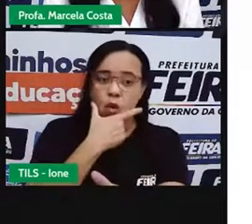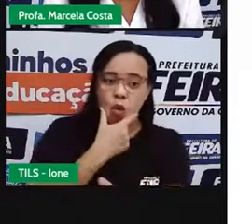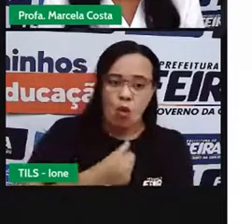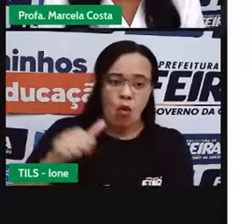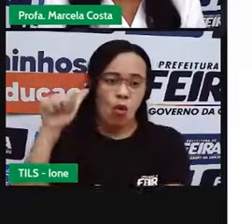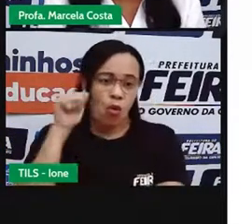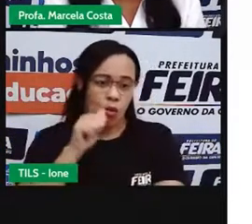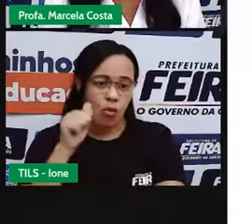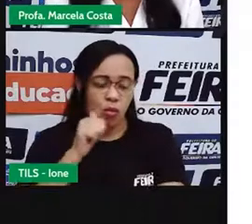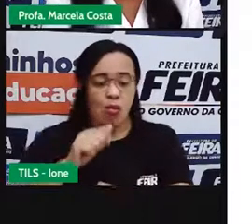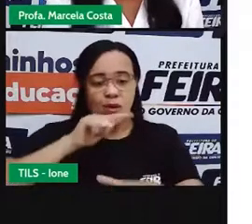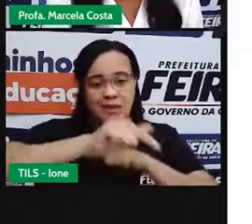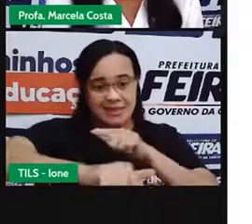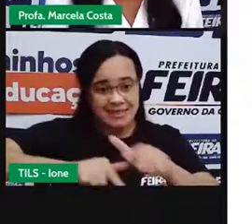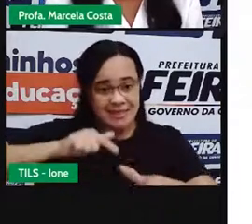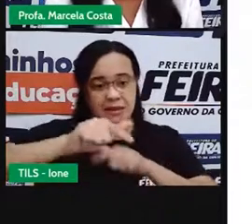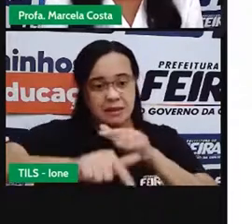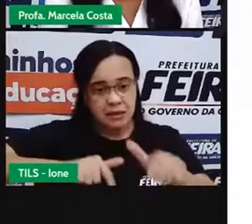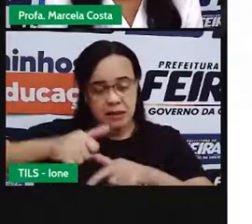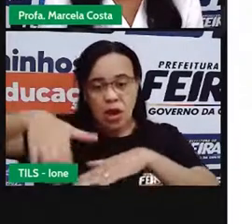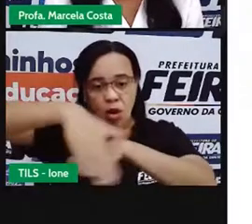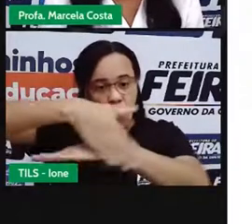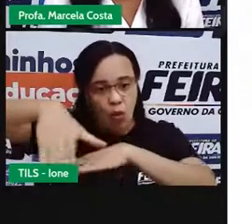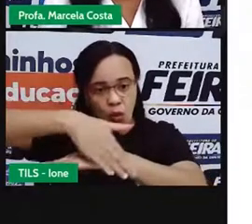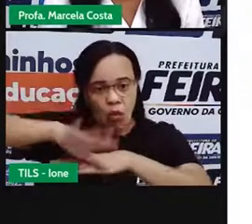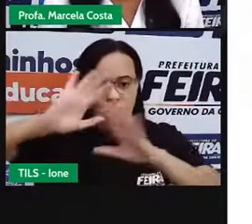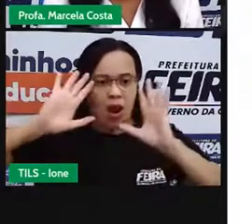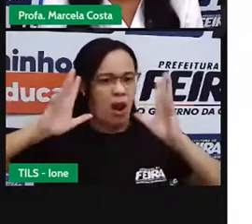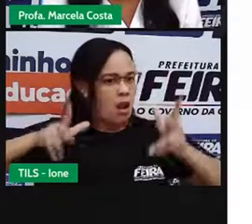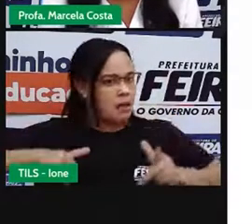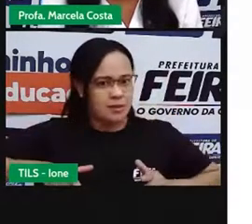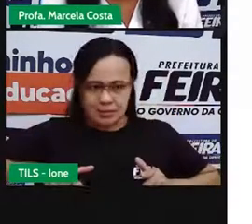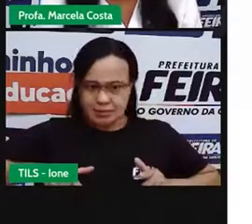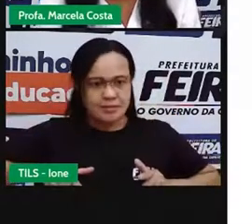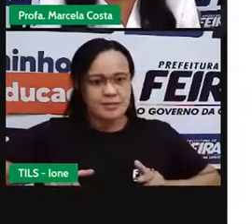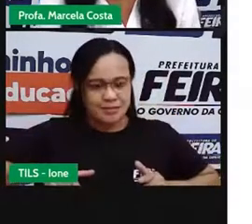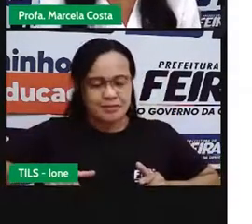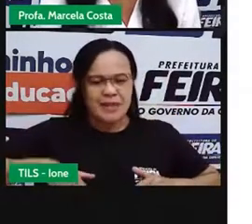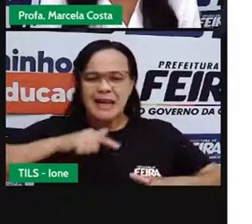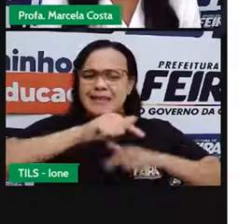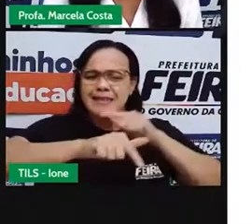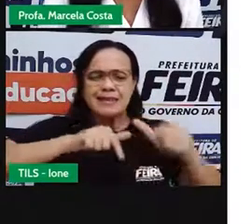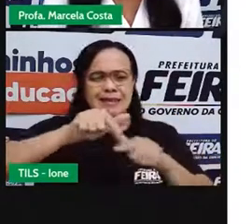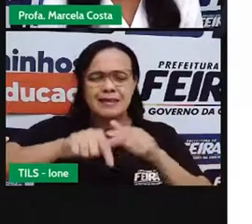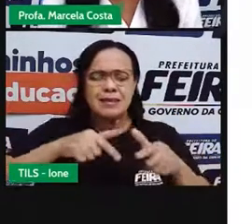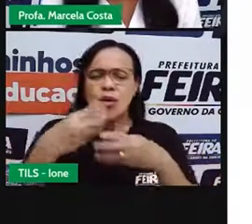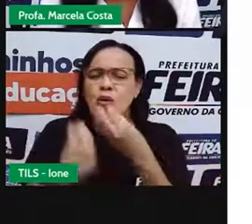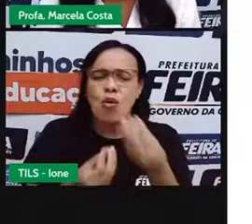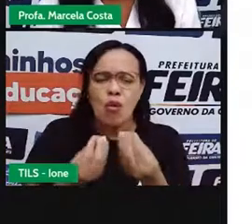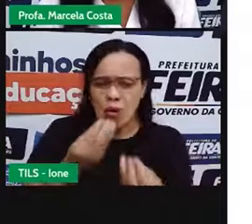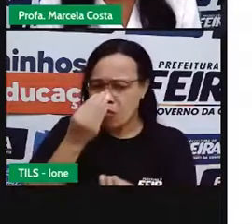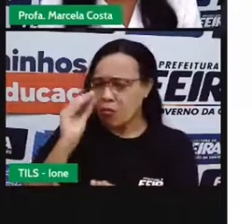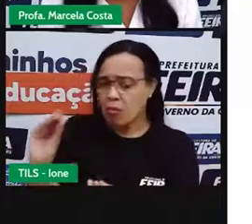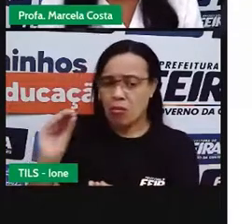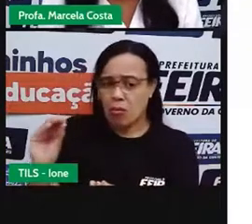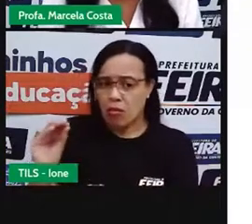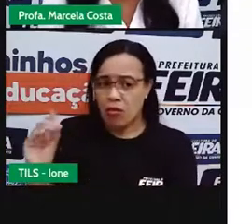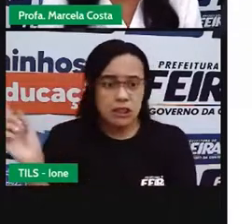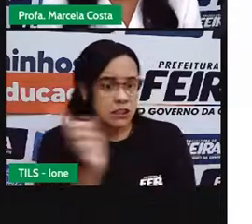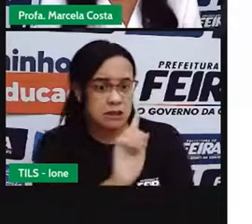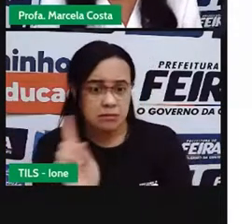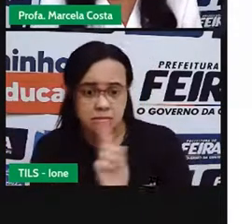retirando o lixo das ruas, as sujeiras. É um trabalho muito importante e eles estão expostos também